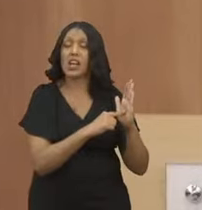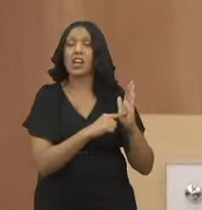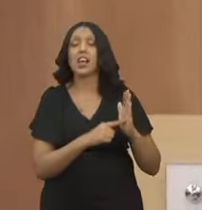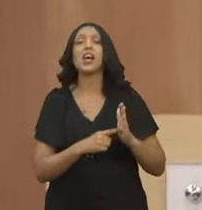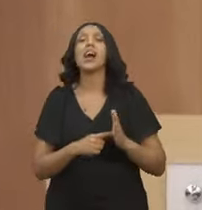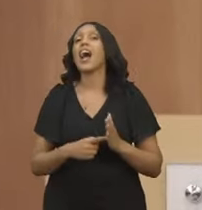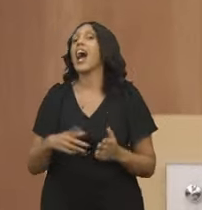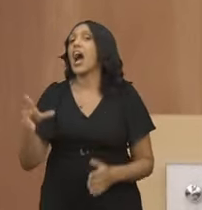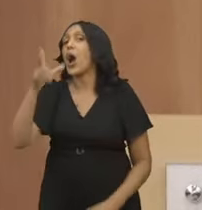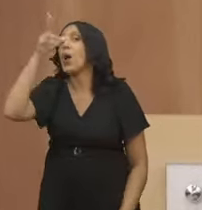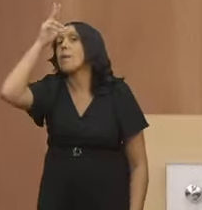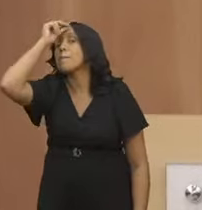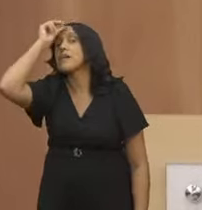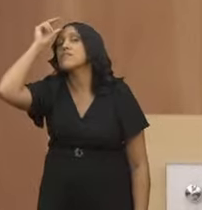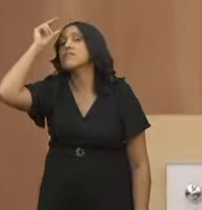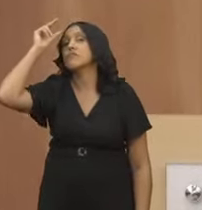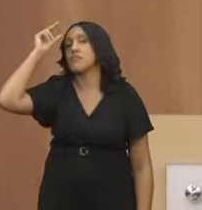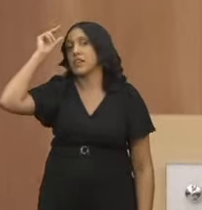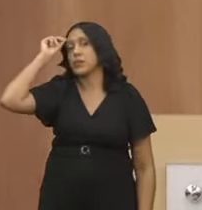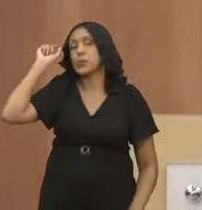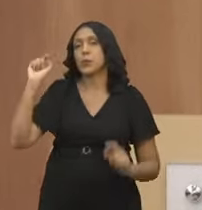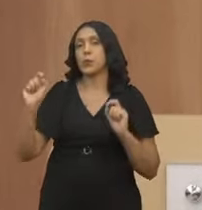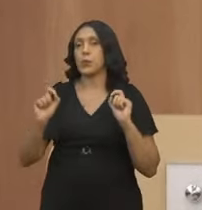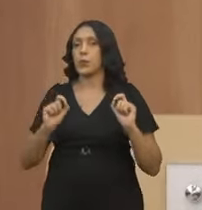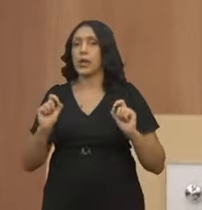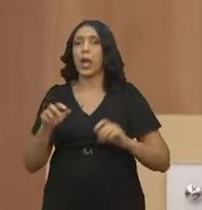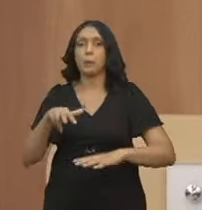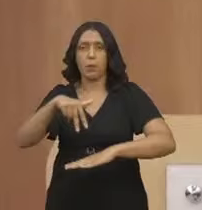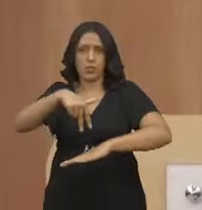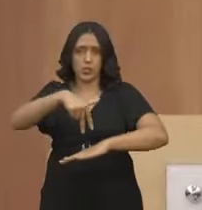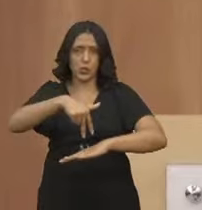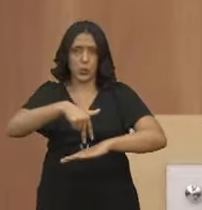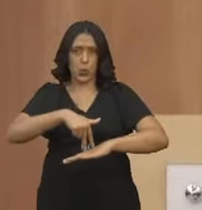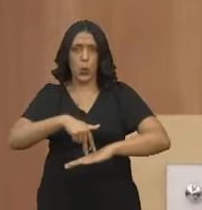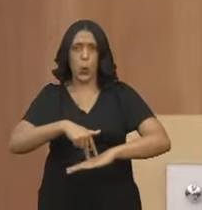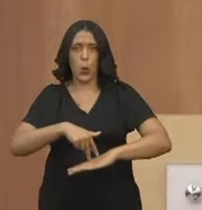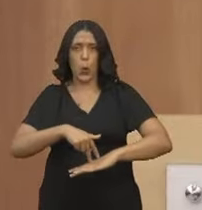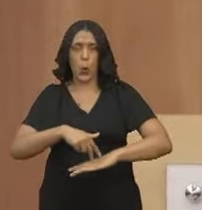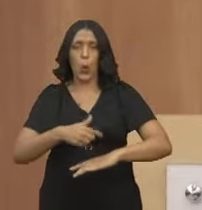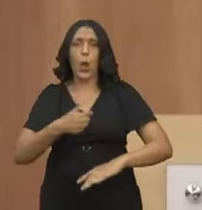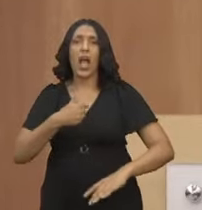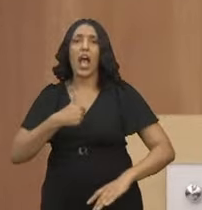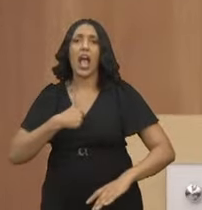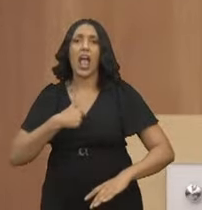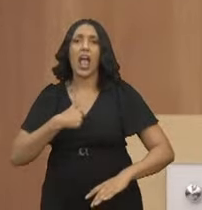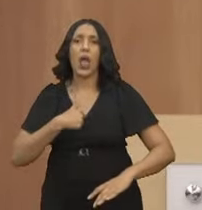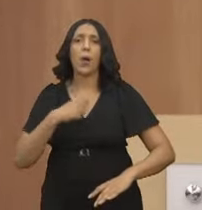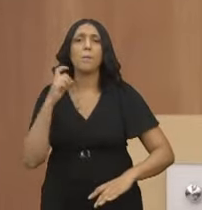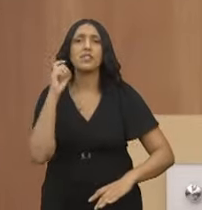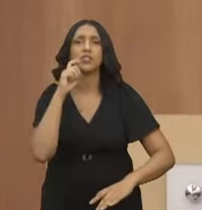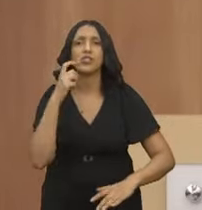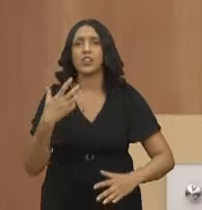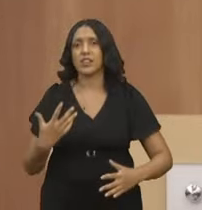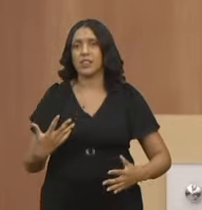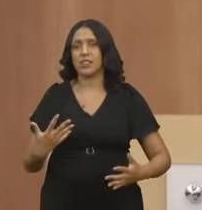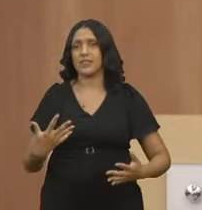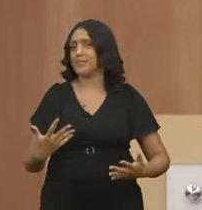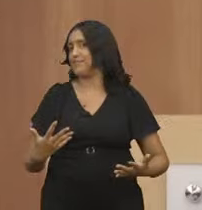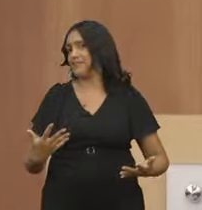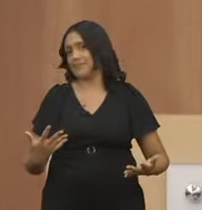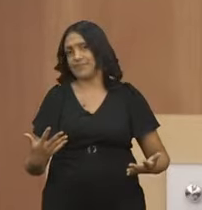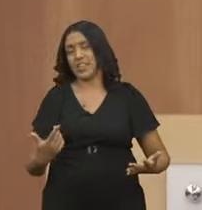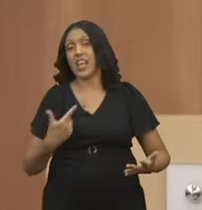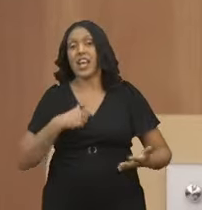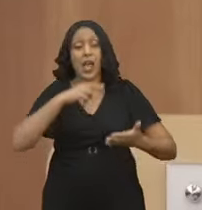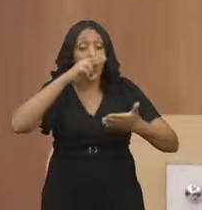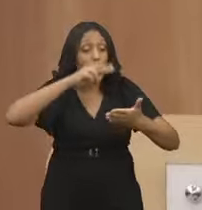do prefeito, de que isso seria mentira. E não é. Eu chequei pessoalmente, eu li contrato por contrato, aditamento por